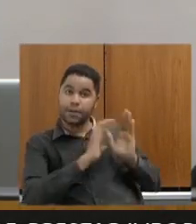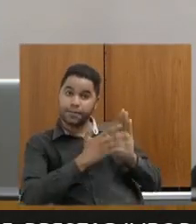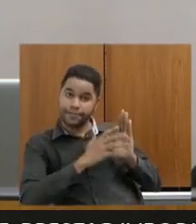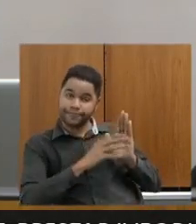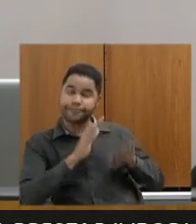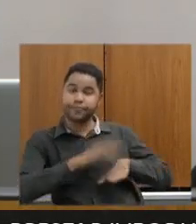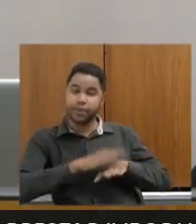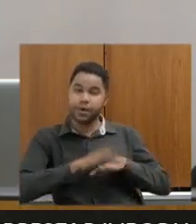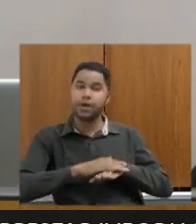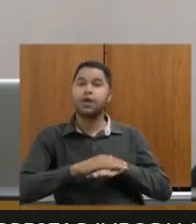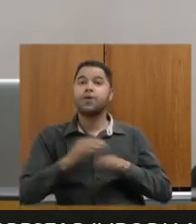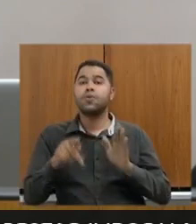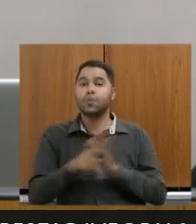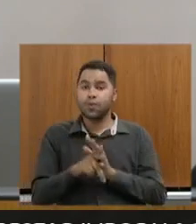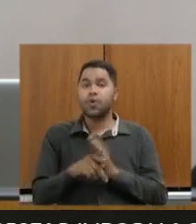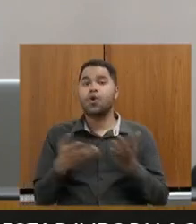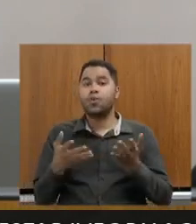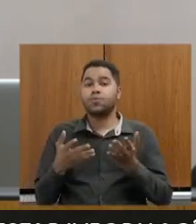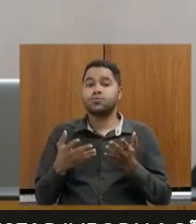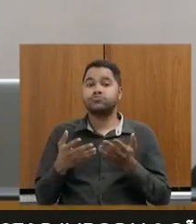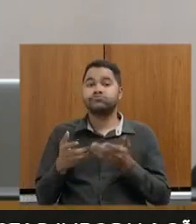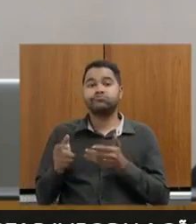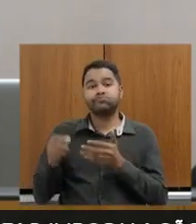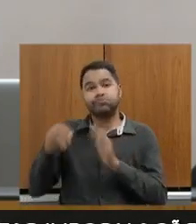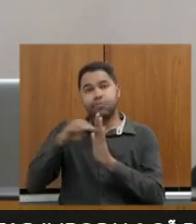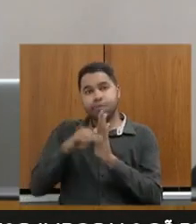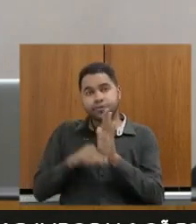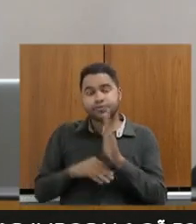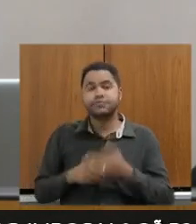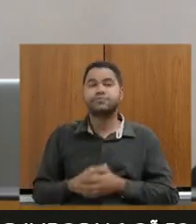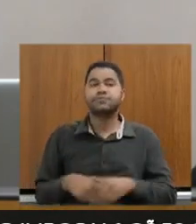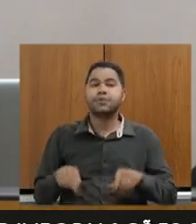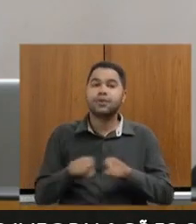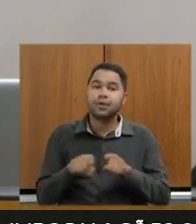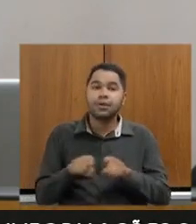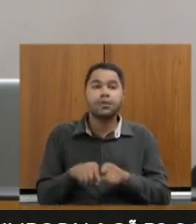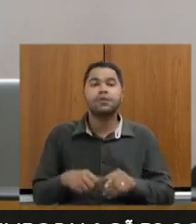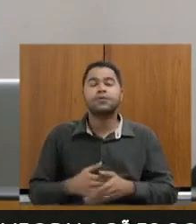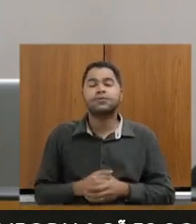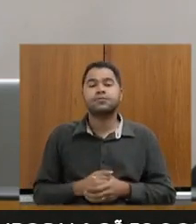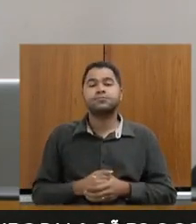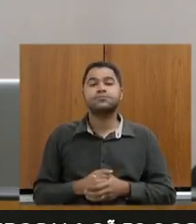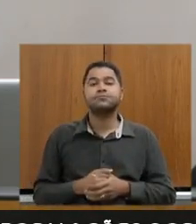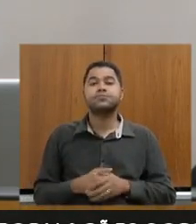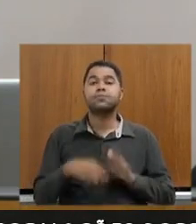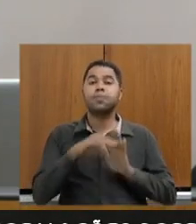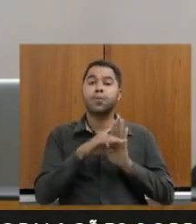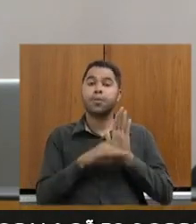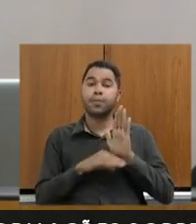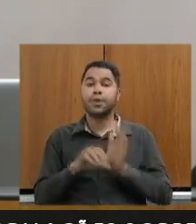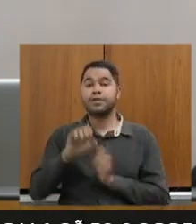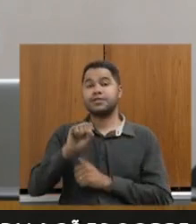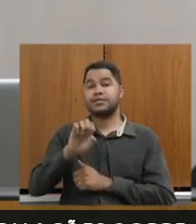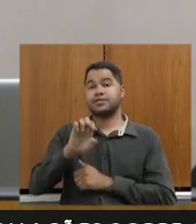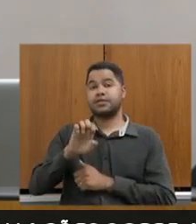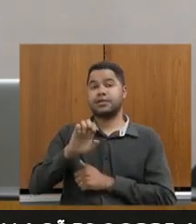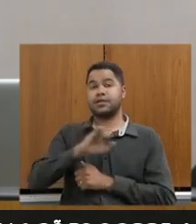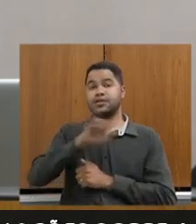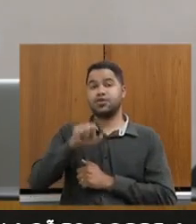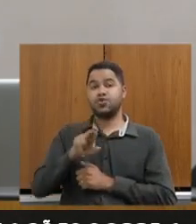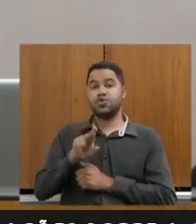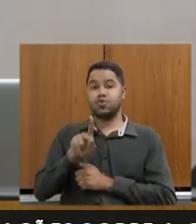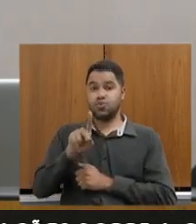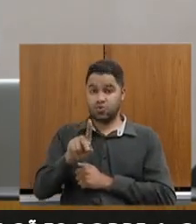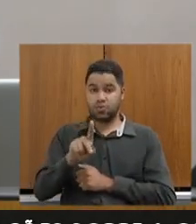relativas as armas de fogo e munições e também com as medidas adotadas pela Sejus para contribuir